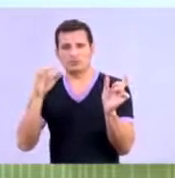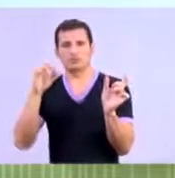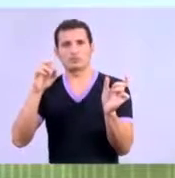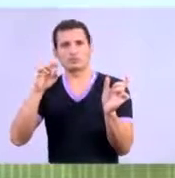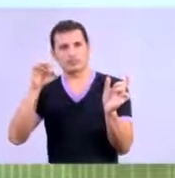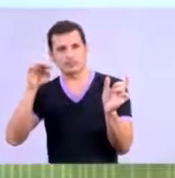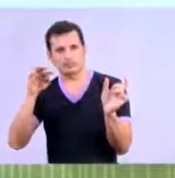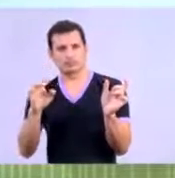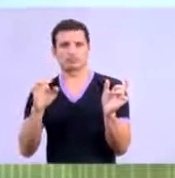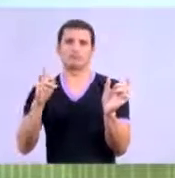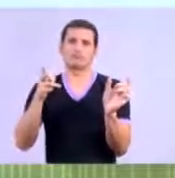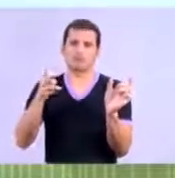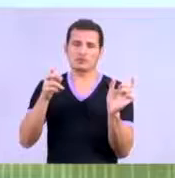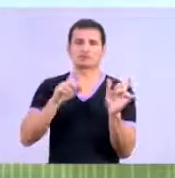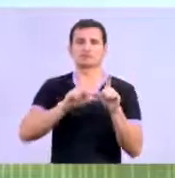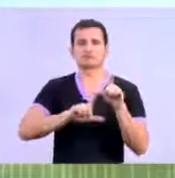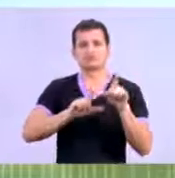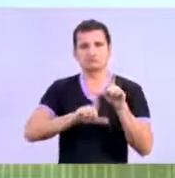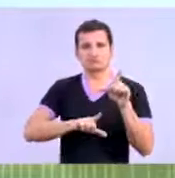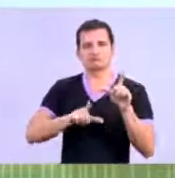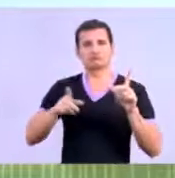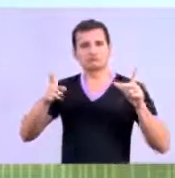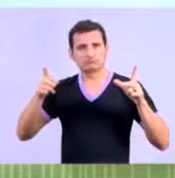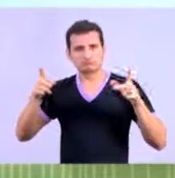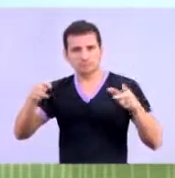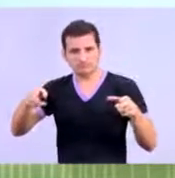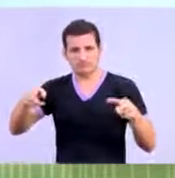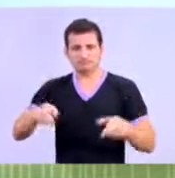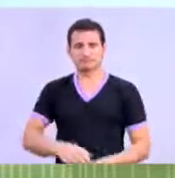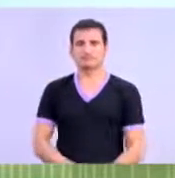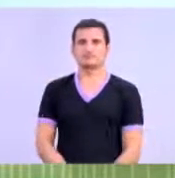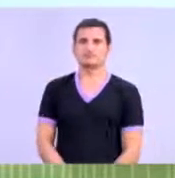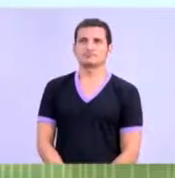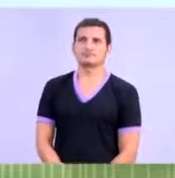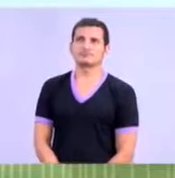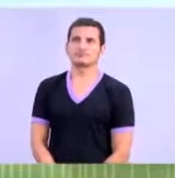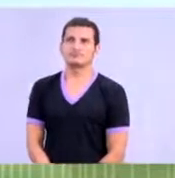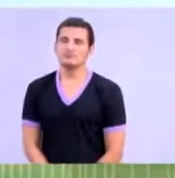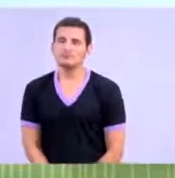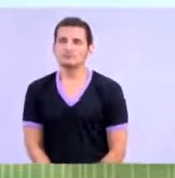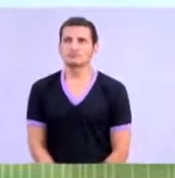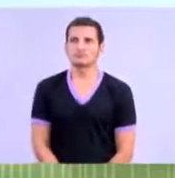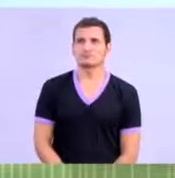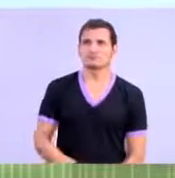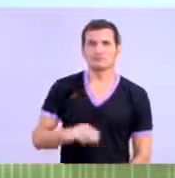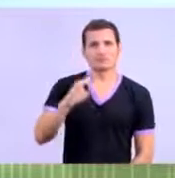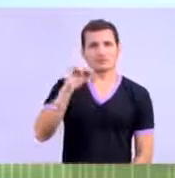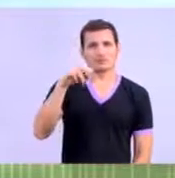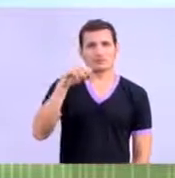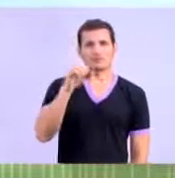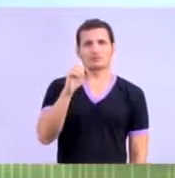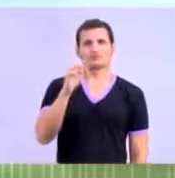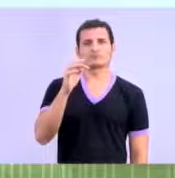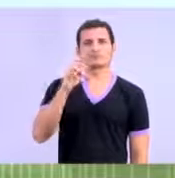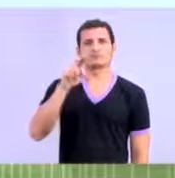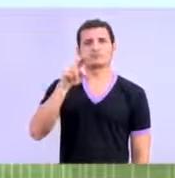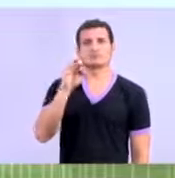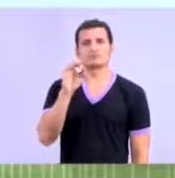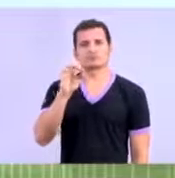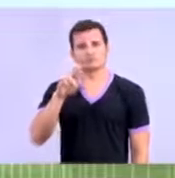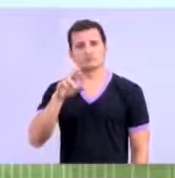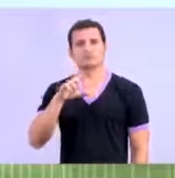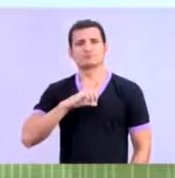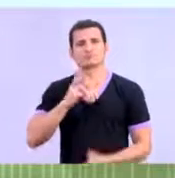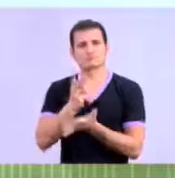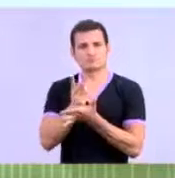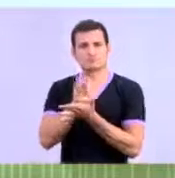Com o mesmo maiúsculo, com o mesmo minúsculo, tudo igual, exatamente igual, né? Então o construtor tem o mesmo nome da classe. Se você vê um método